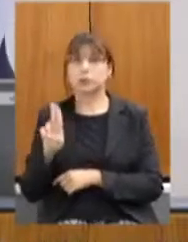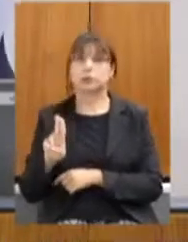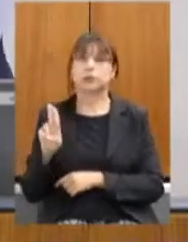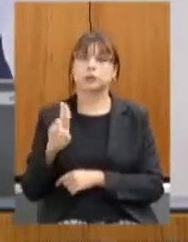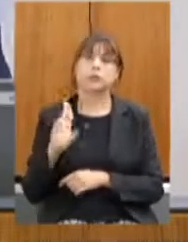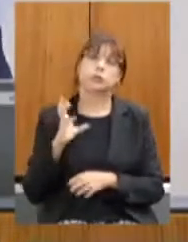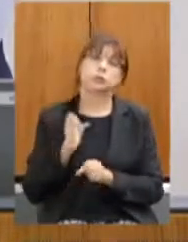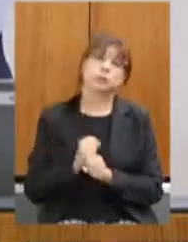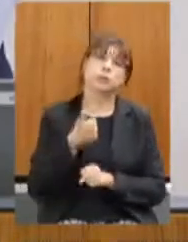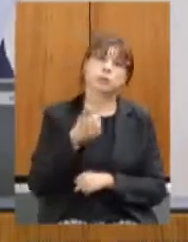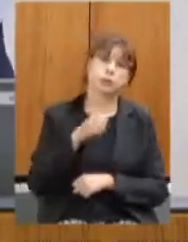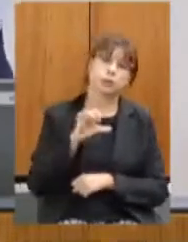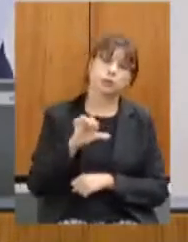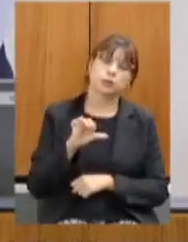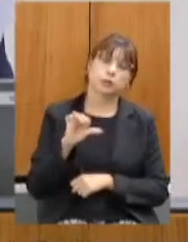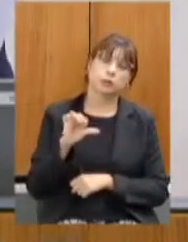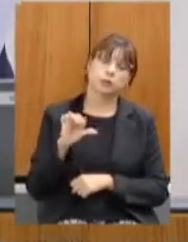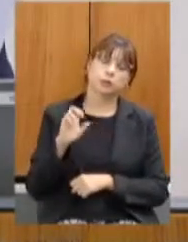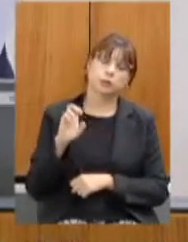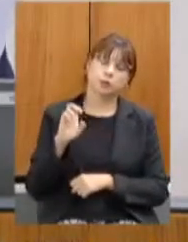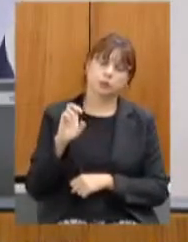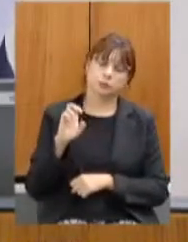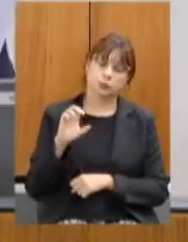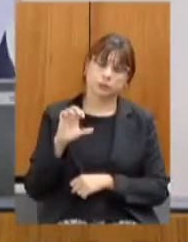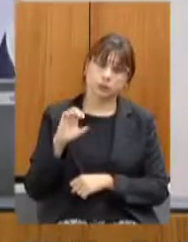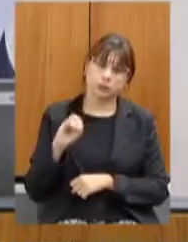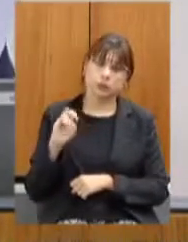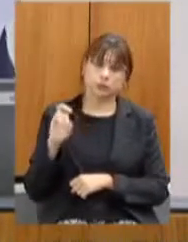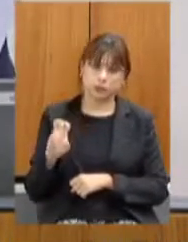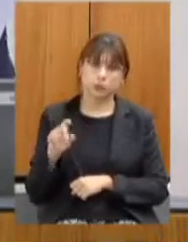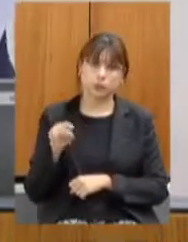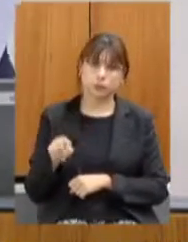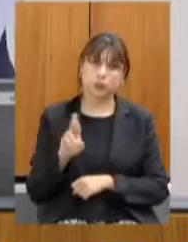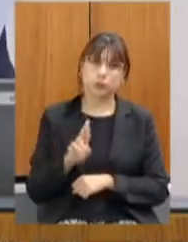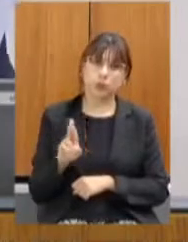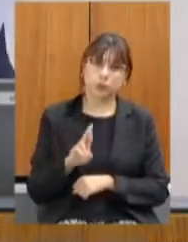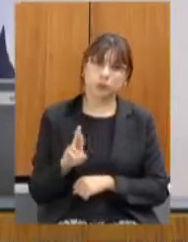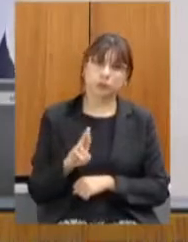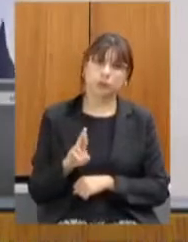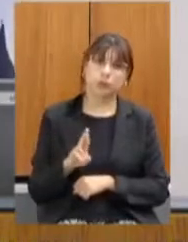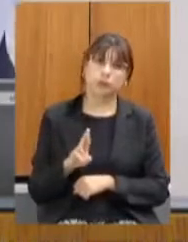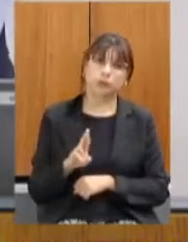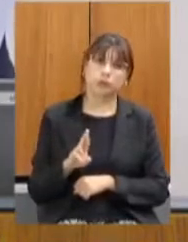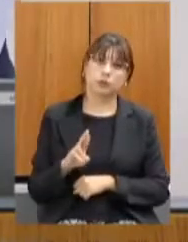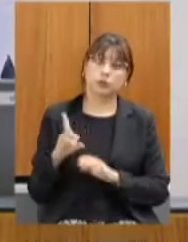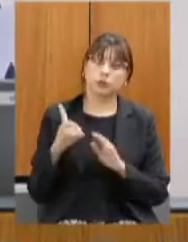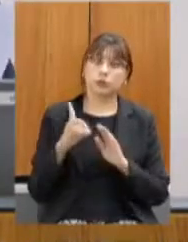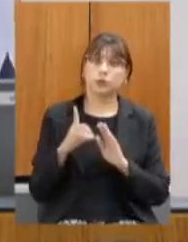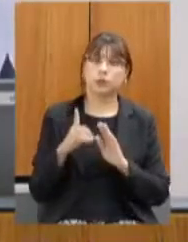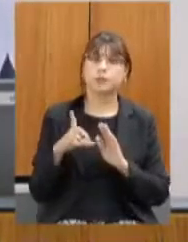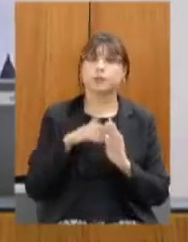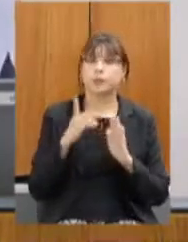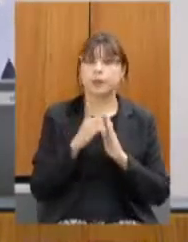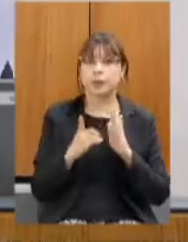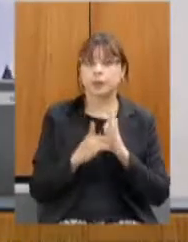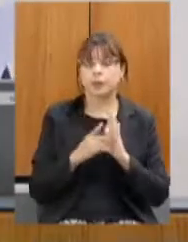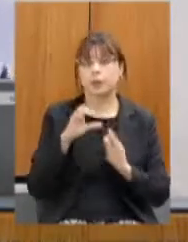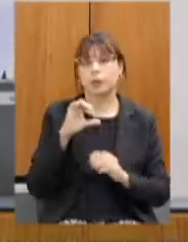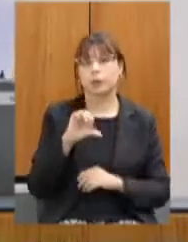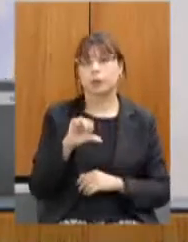905 mil reais conforme o decreto no conforme decreto nº 47